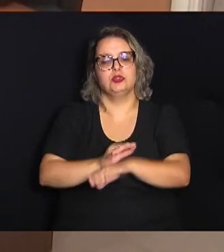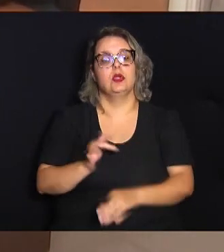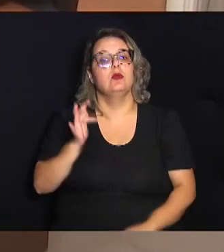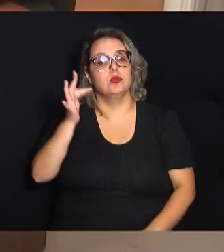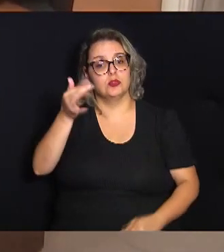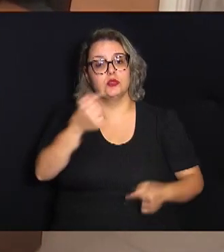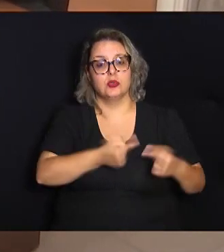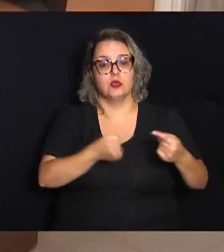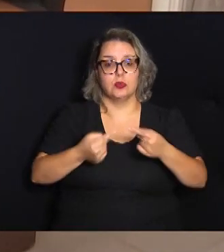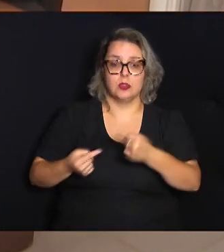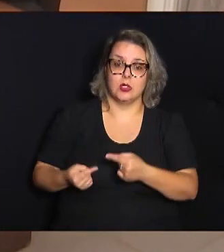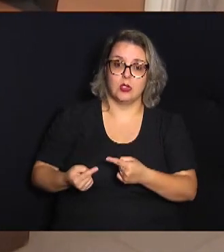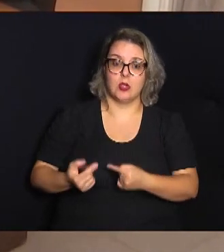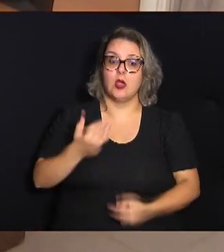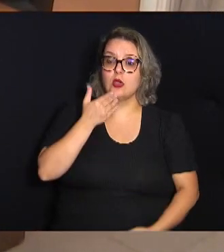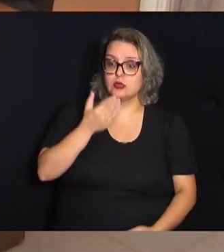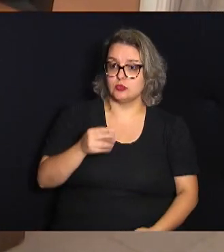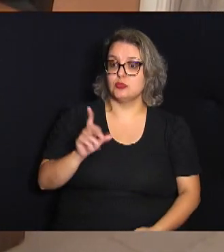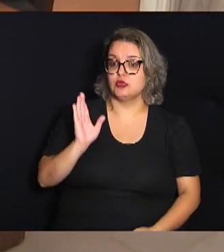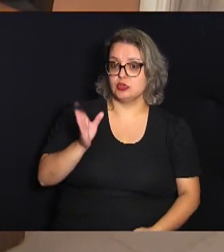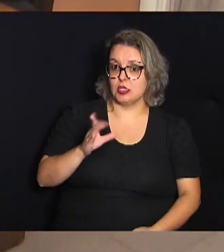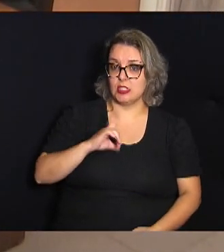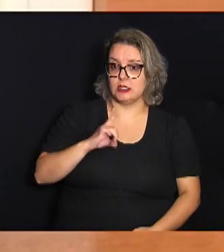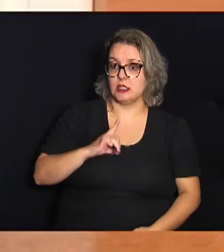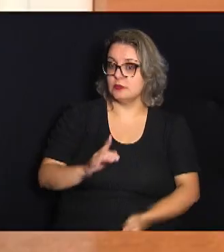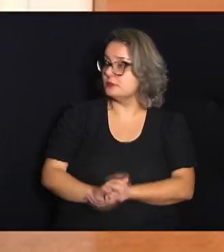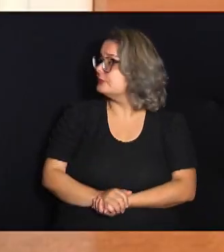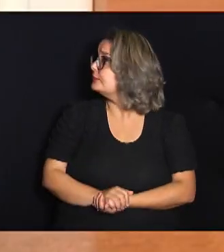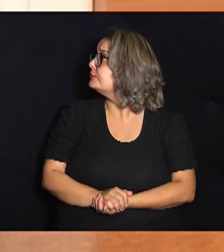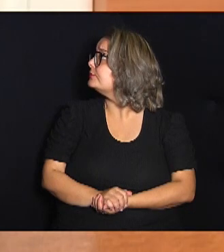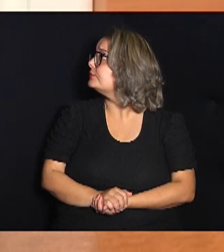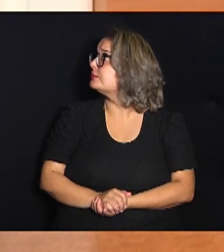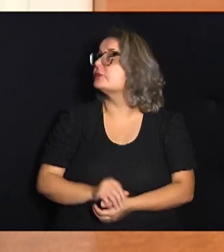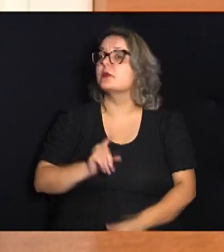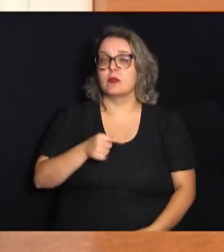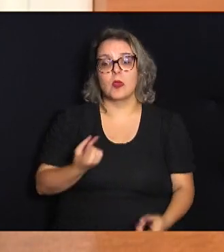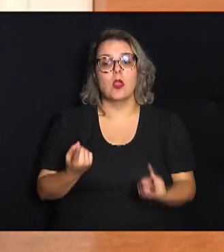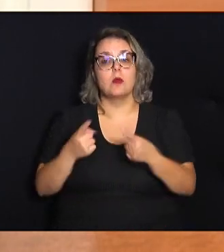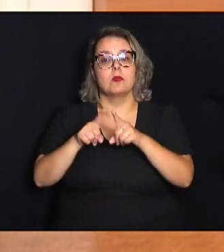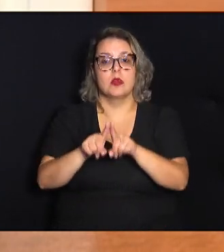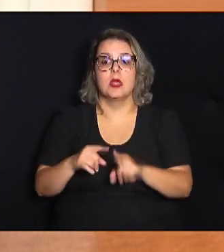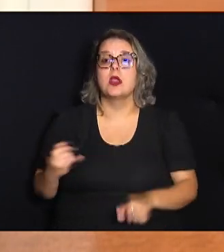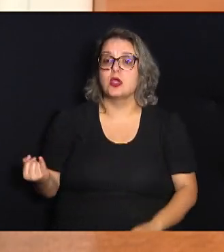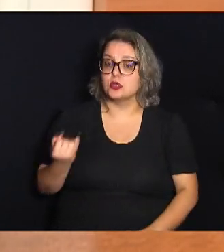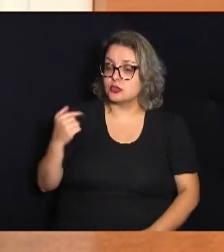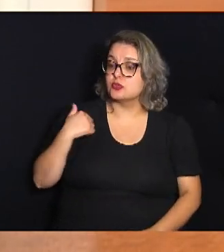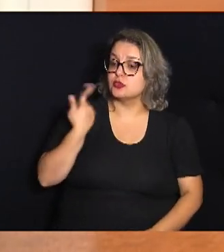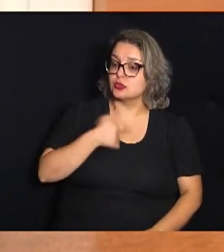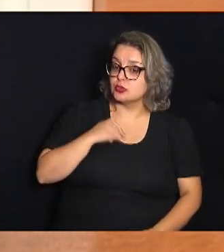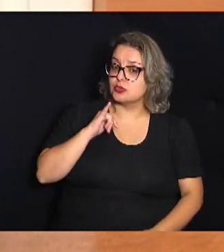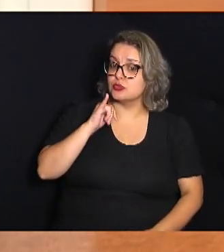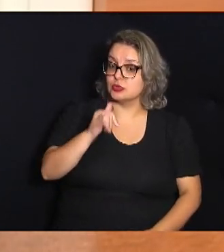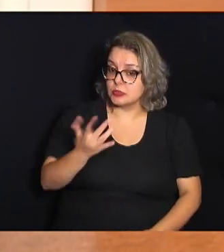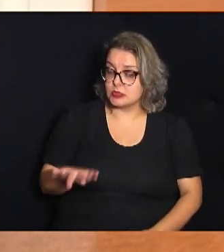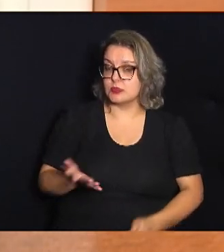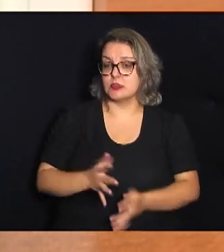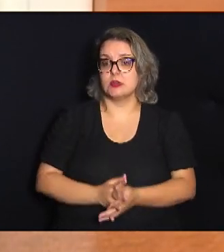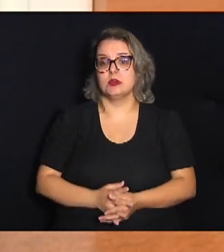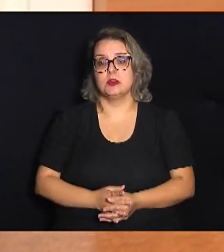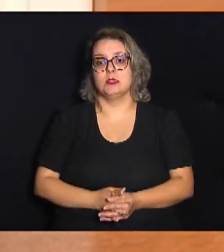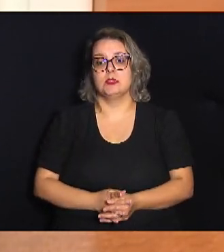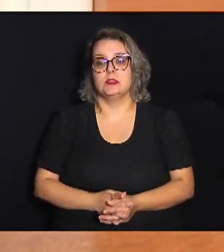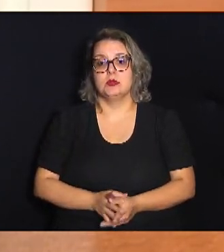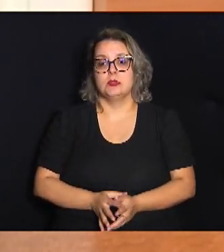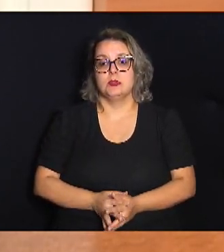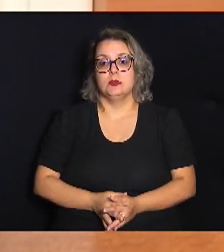discussões as demandas existentes. Essa é uma parceria que ela vem a calhar. Nós falamos aqui e caiu bem